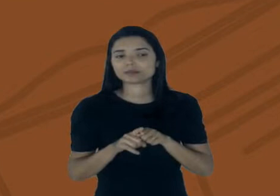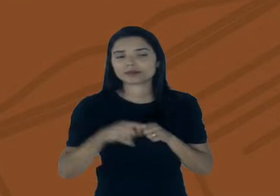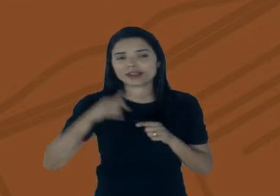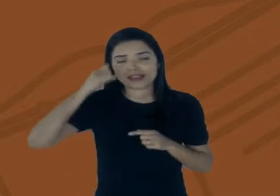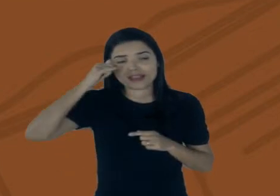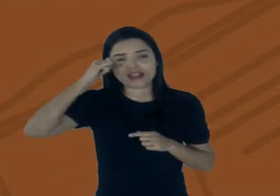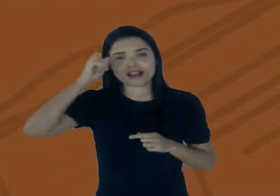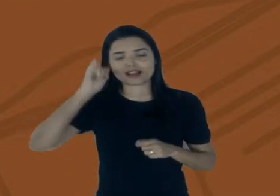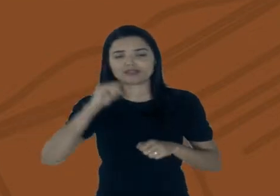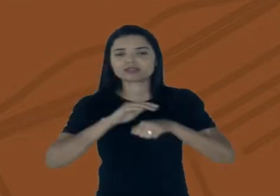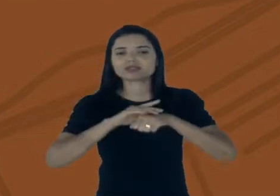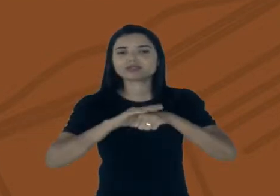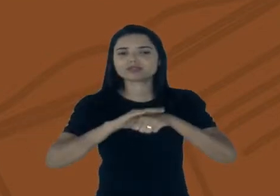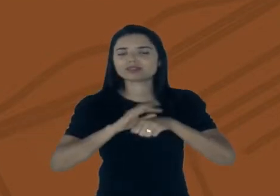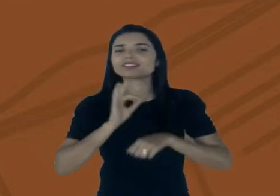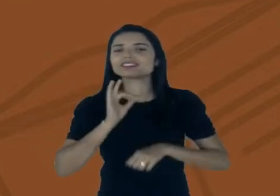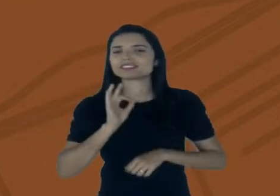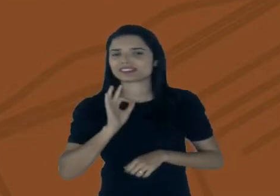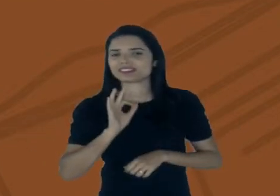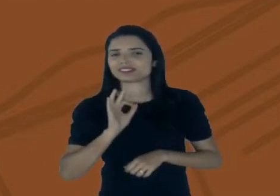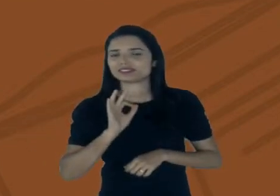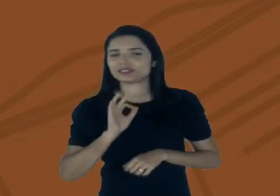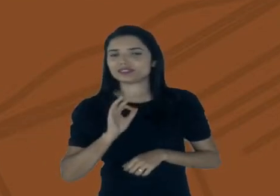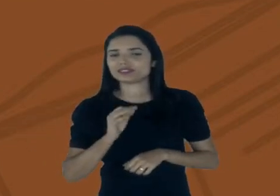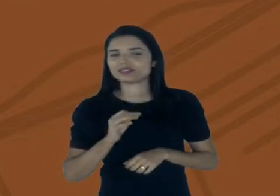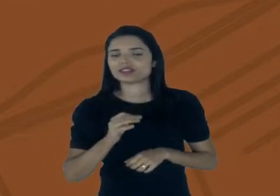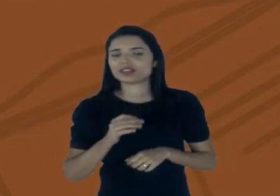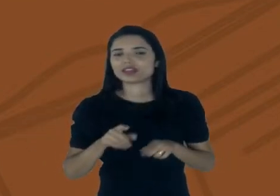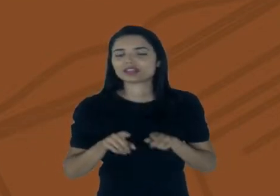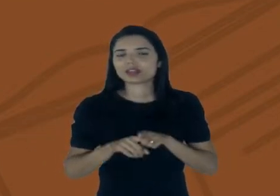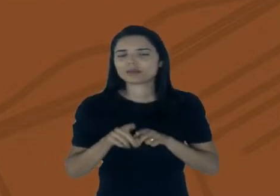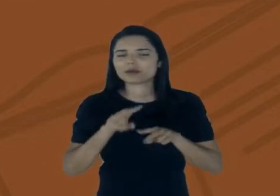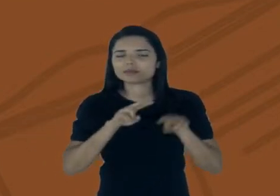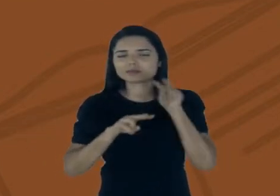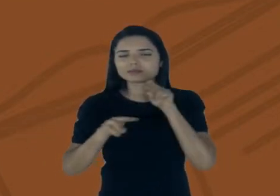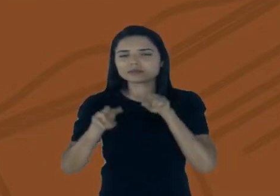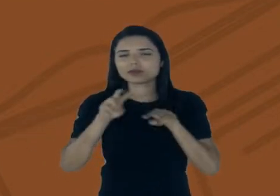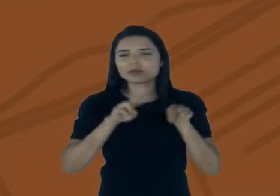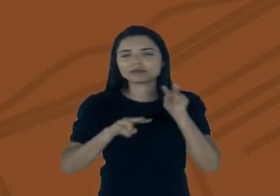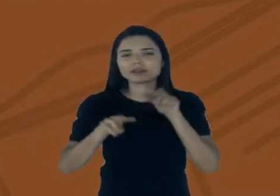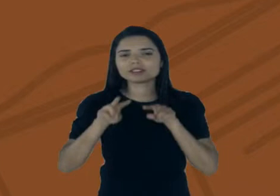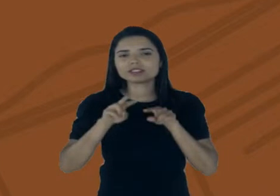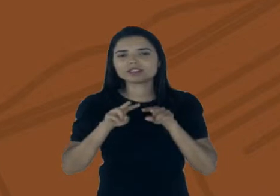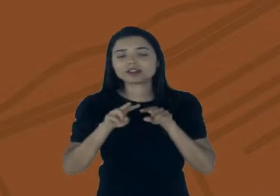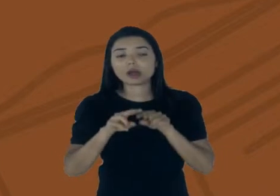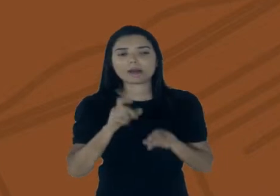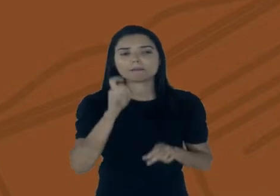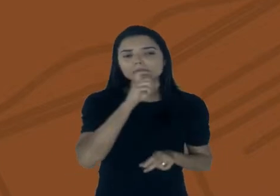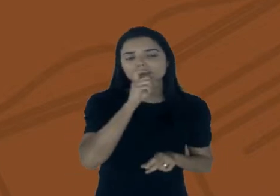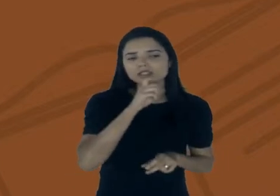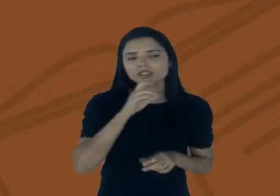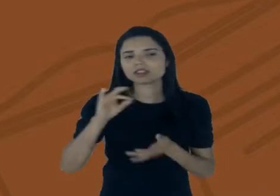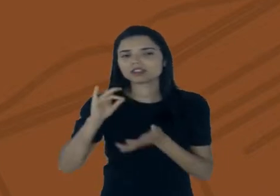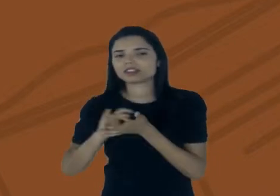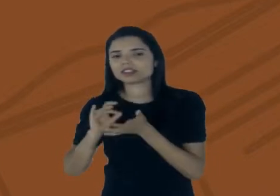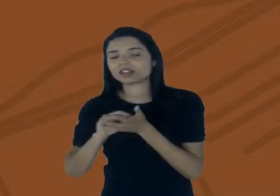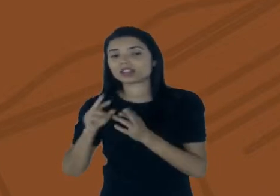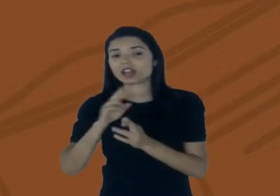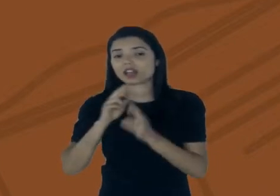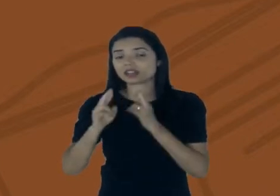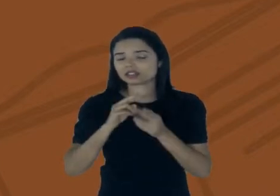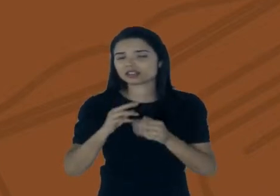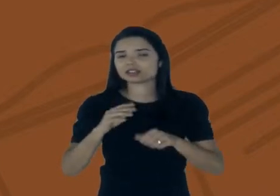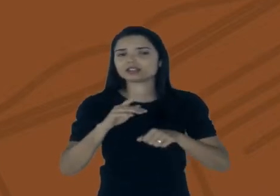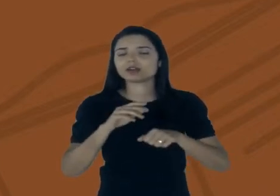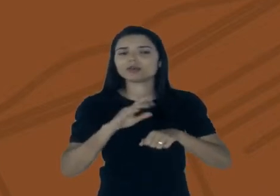de doença, ok? Também vamos observar um momento com os mitos e verdades em relação a esse tipo de doença. Então sejam